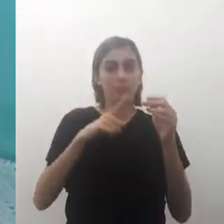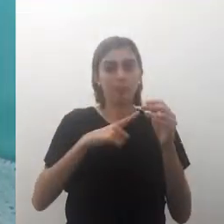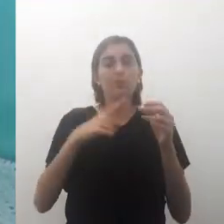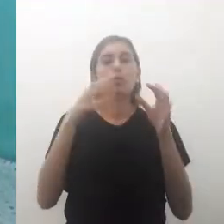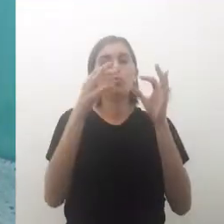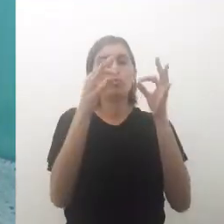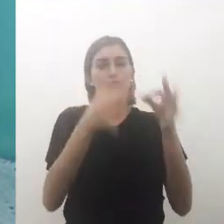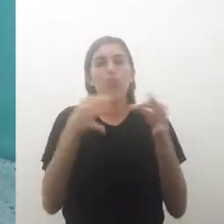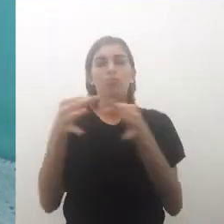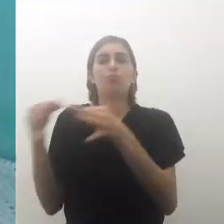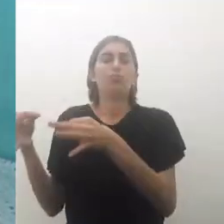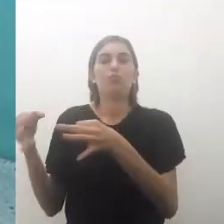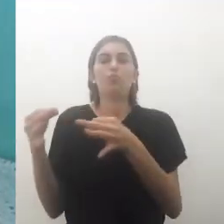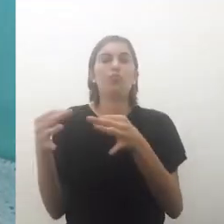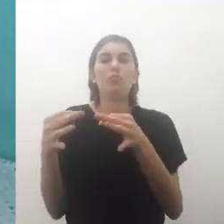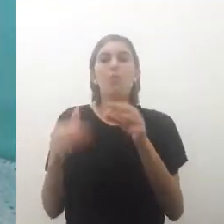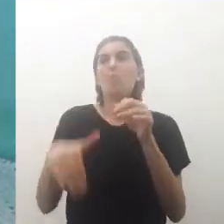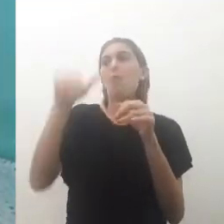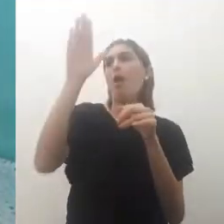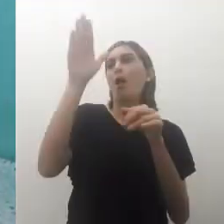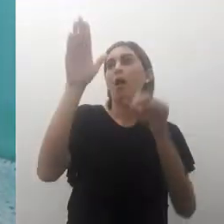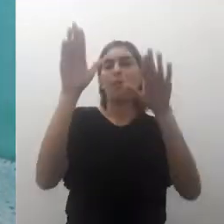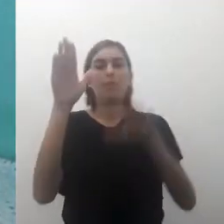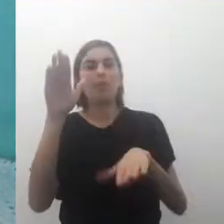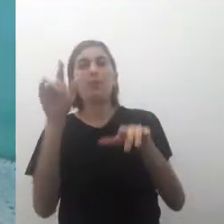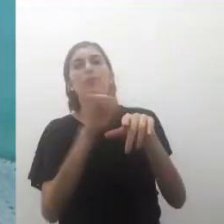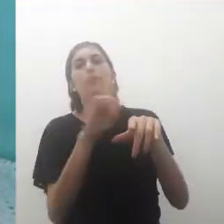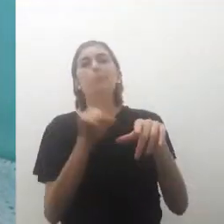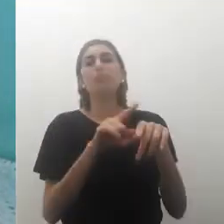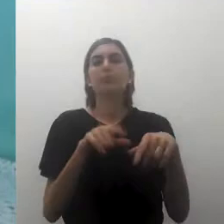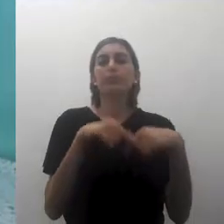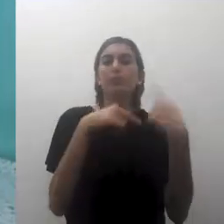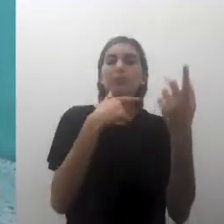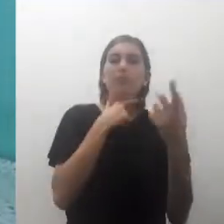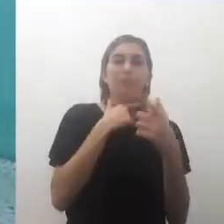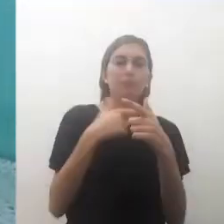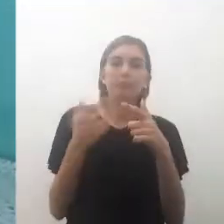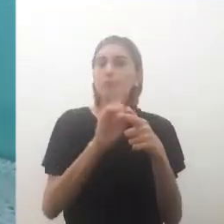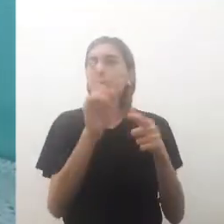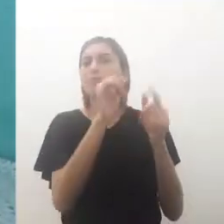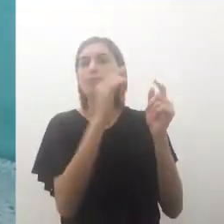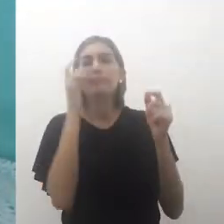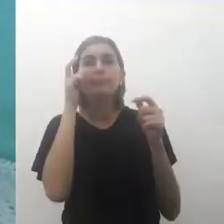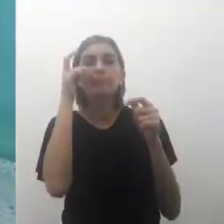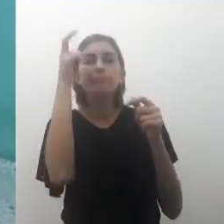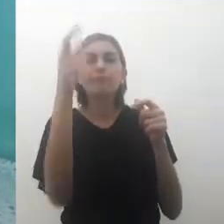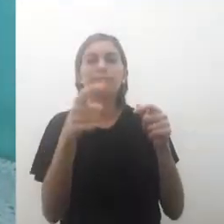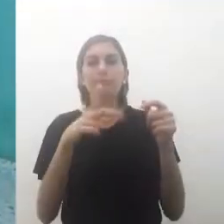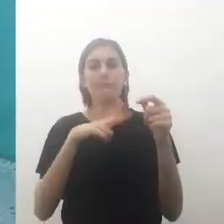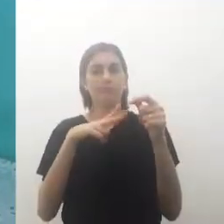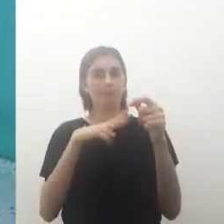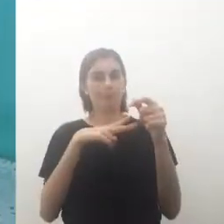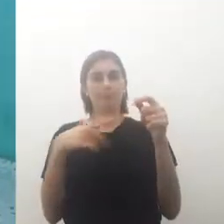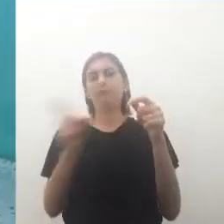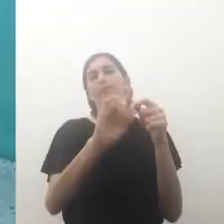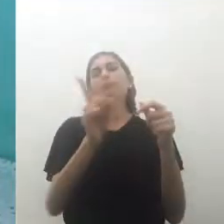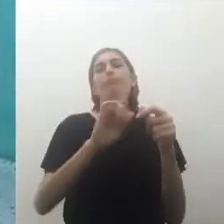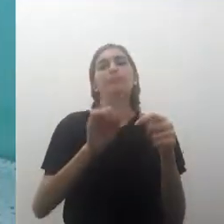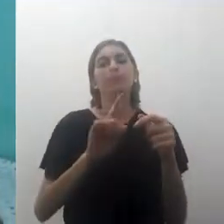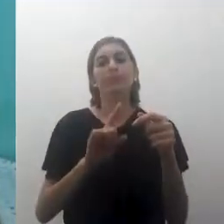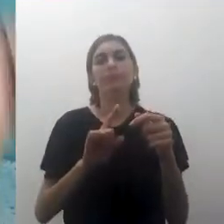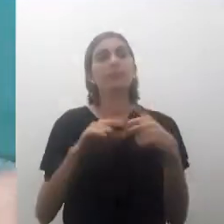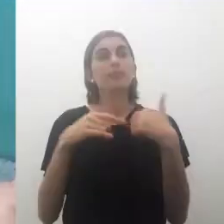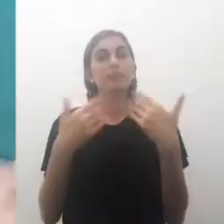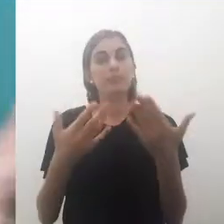que haja justiça e não sobreposição de uma função ou de um cargo indevido ou de interesses particulares